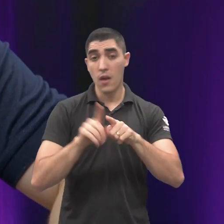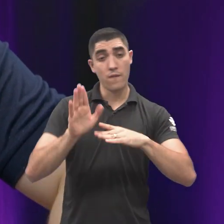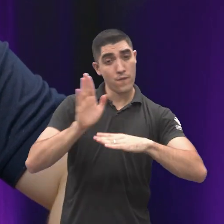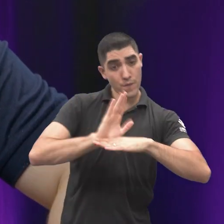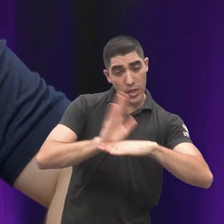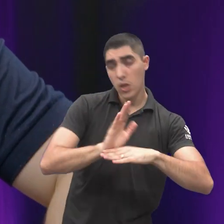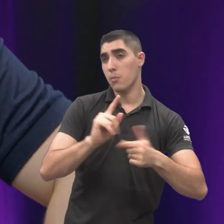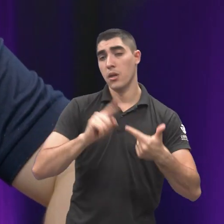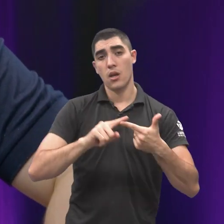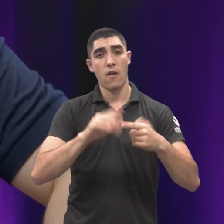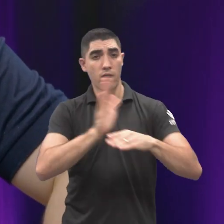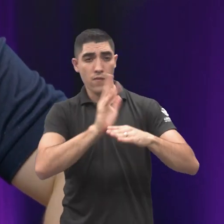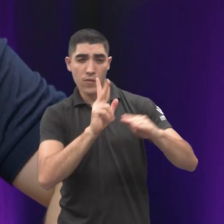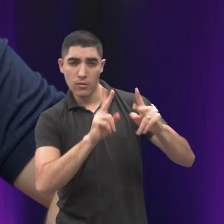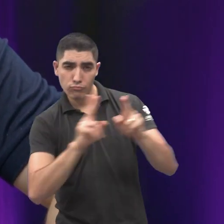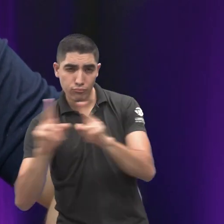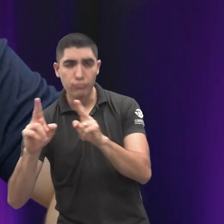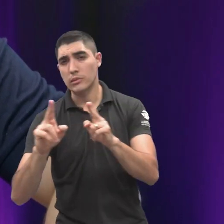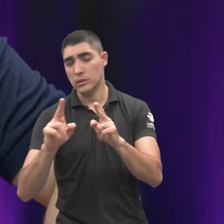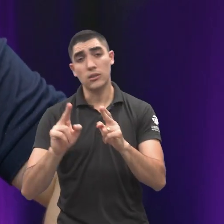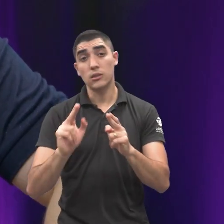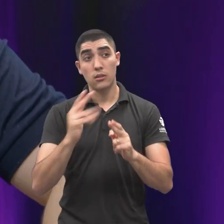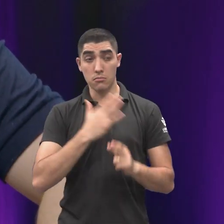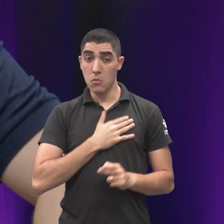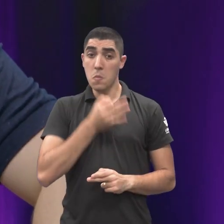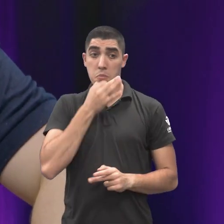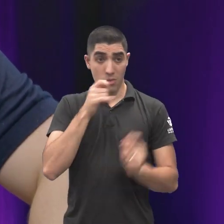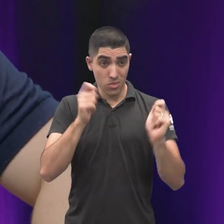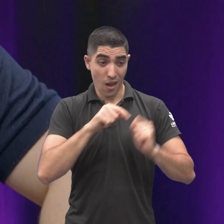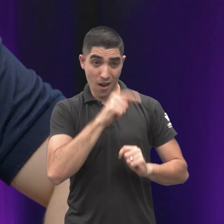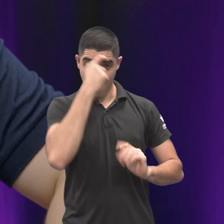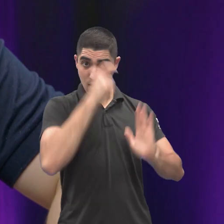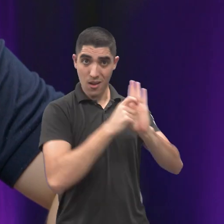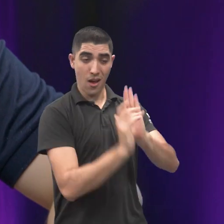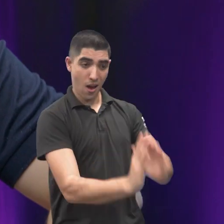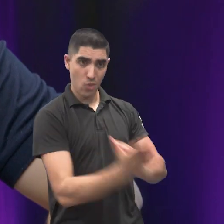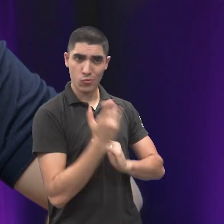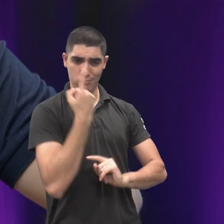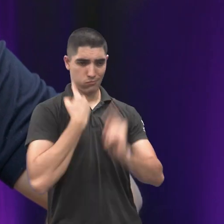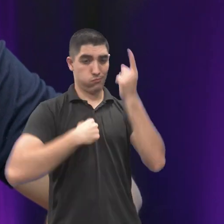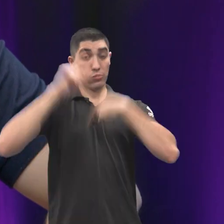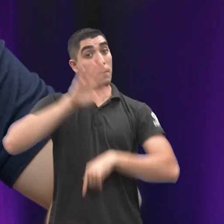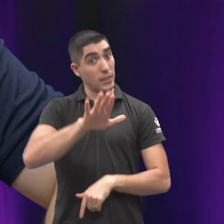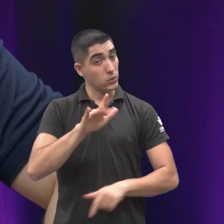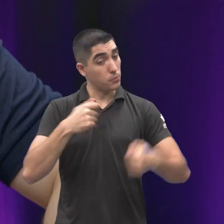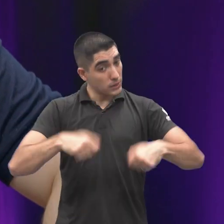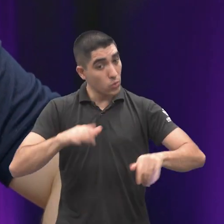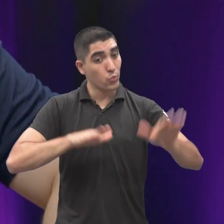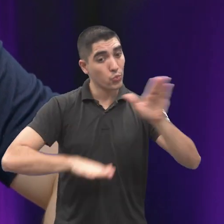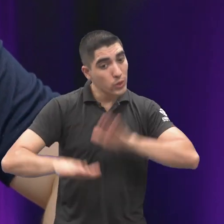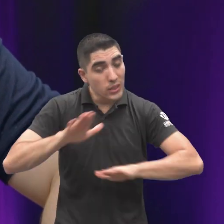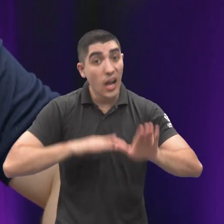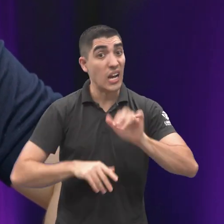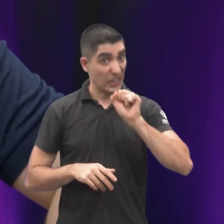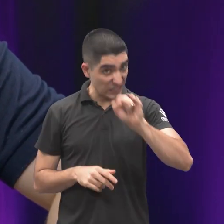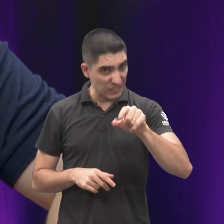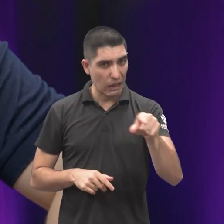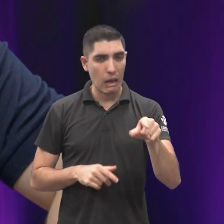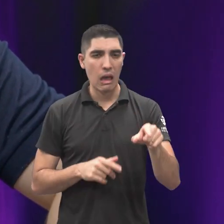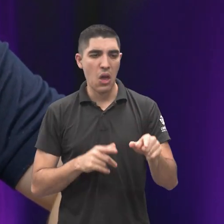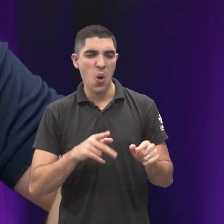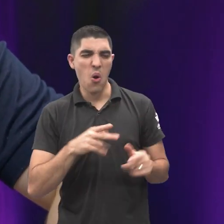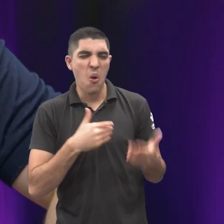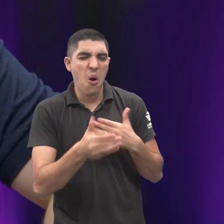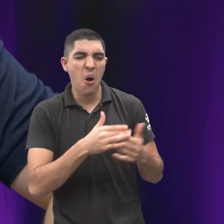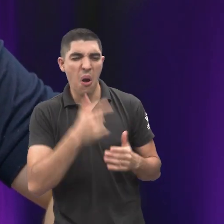que a inteligência artificial ela pode potencializar. Só que tem que tomar um cuidado. Por exemplo, o uso inadequado. Eu vejo que